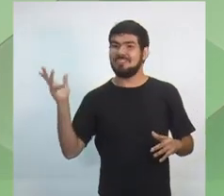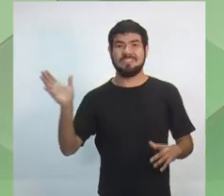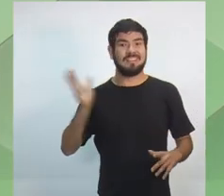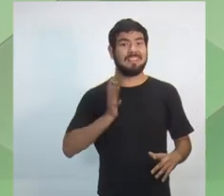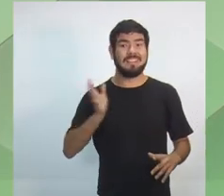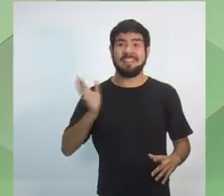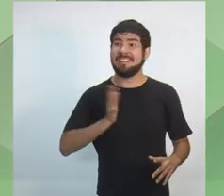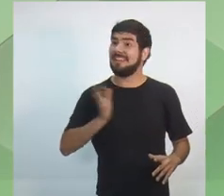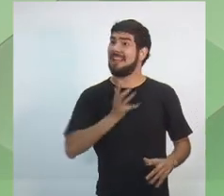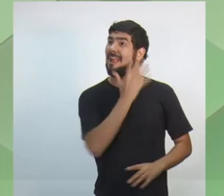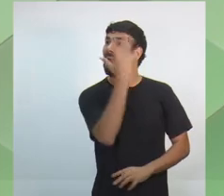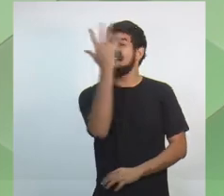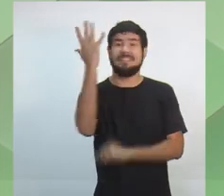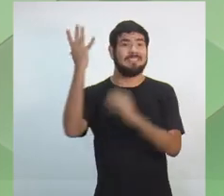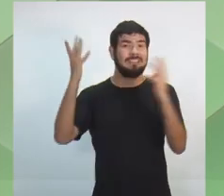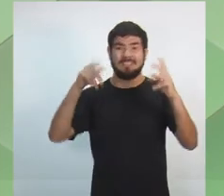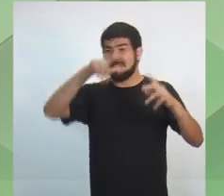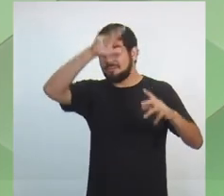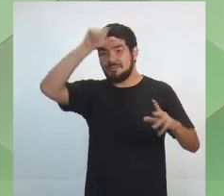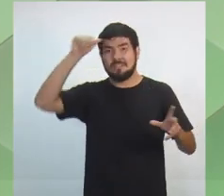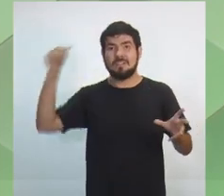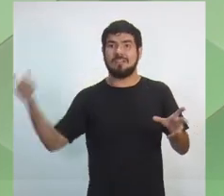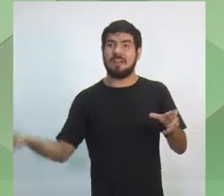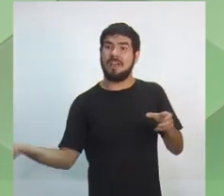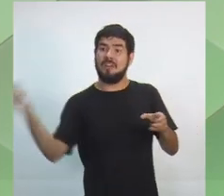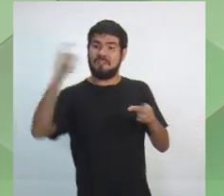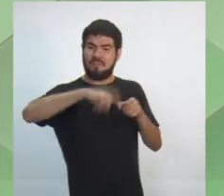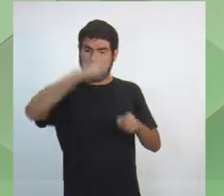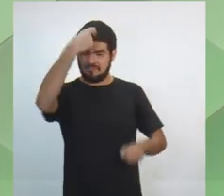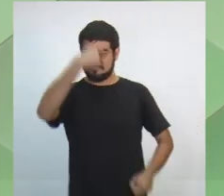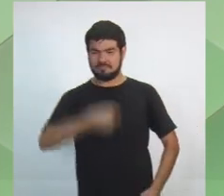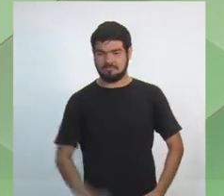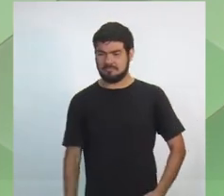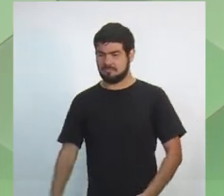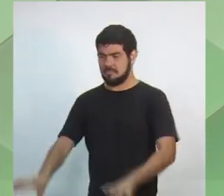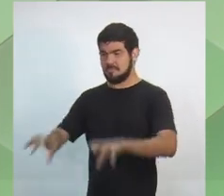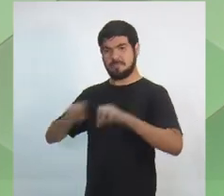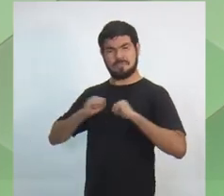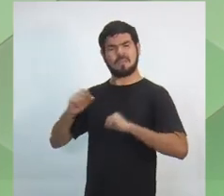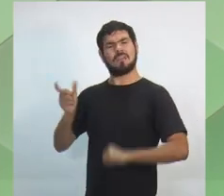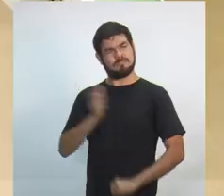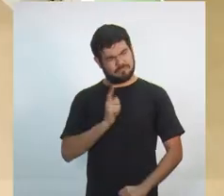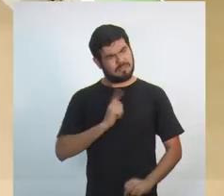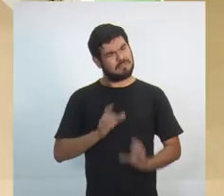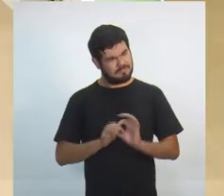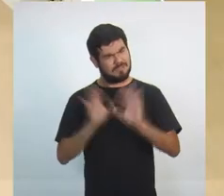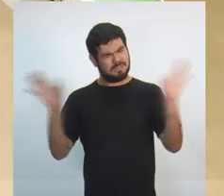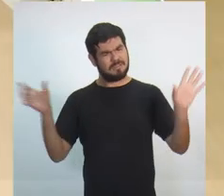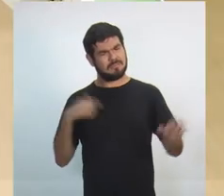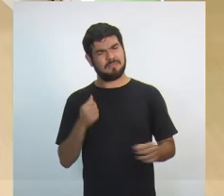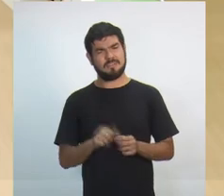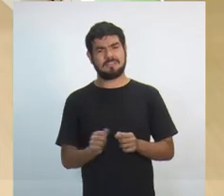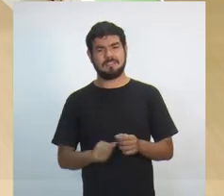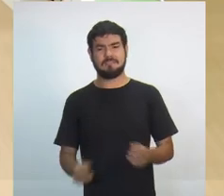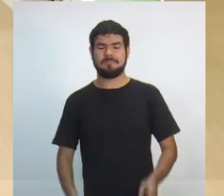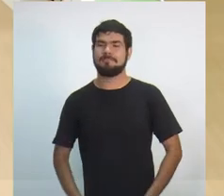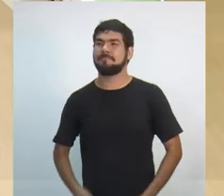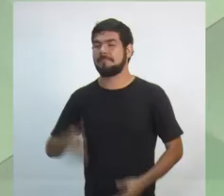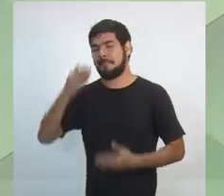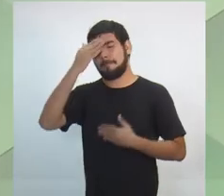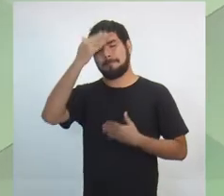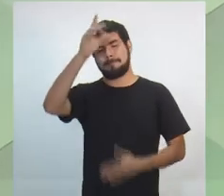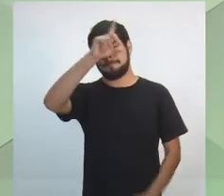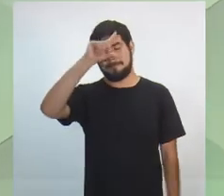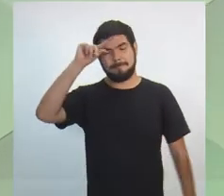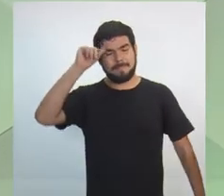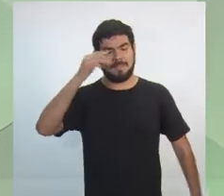riqueza volte em forma de benefício para o nosso cidadão. Eu tenho a liberdade para fazer. Muito obrigada, candidato Wilson Lima.